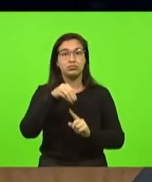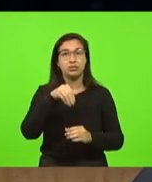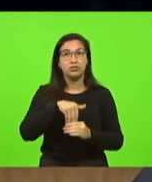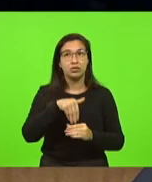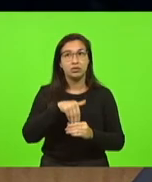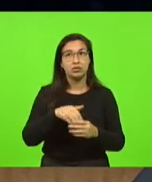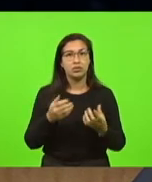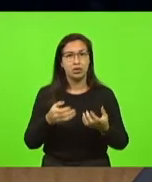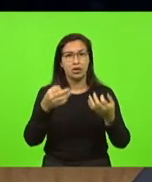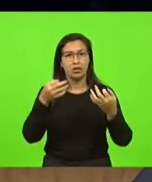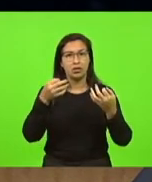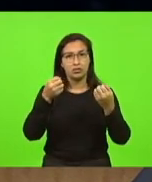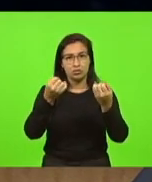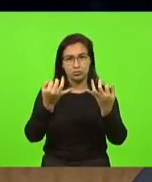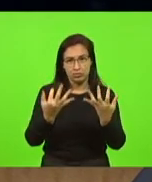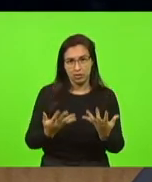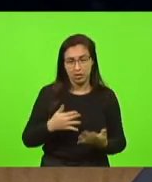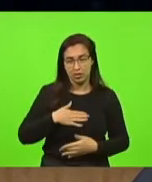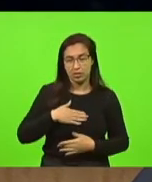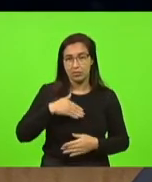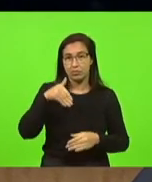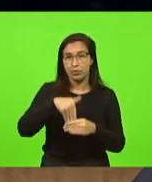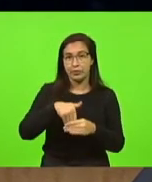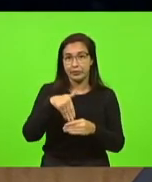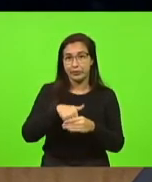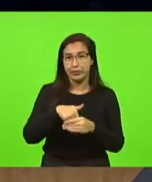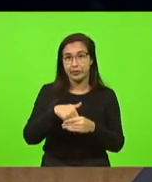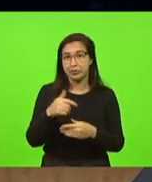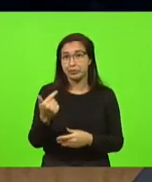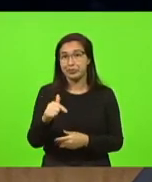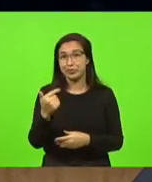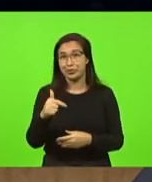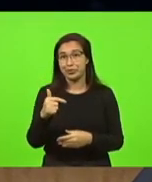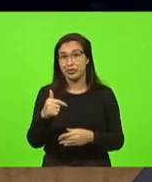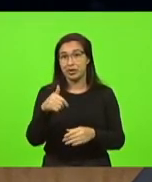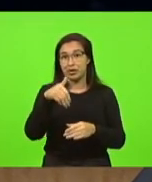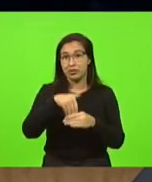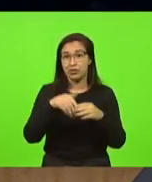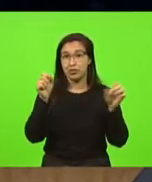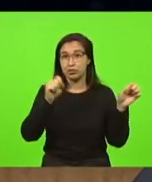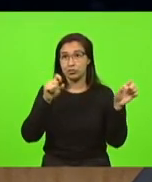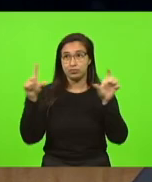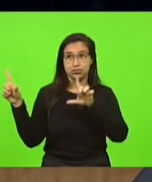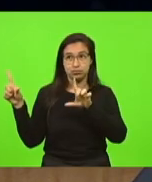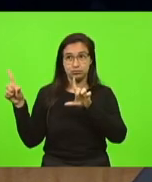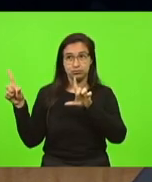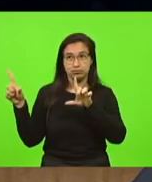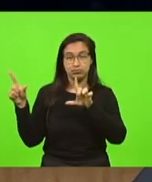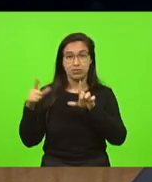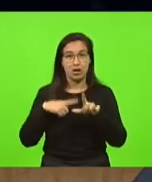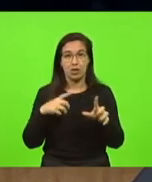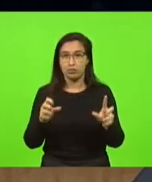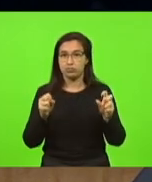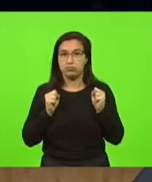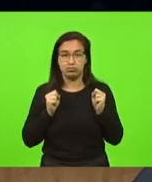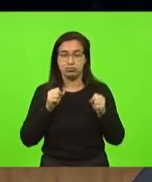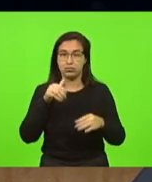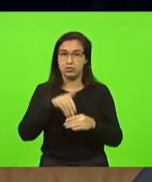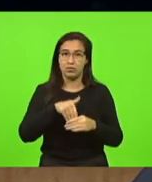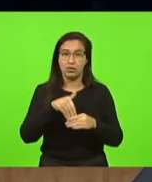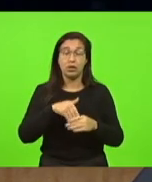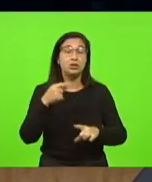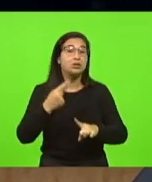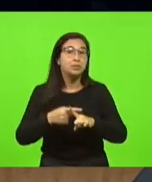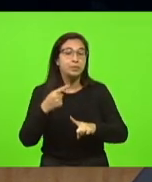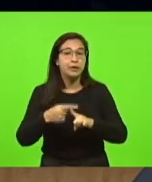meu voto em relação, já que nós não temos o voto no painel. Não, vamos pedir voto. Eu vou me abster dessa votação, porque